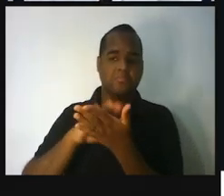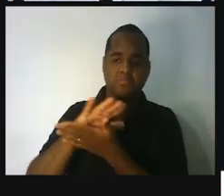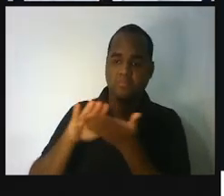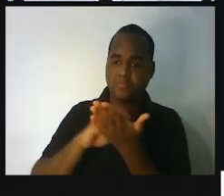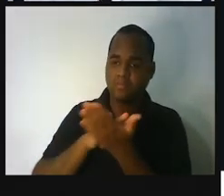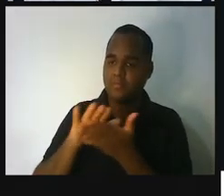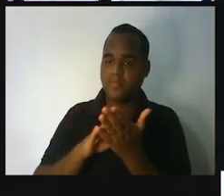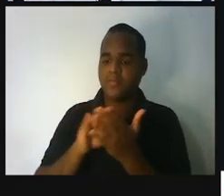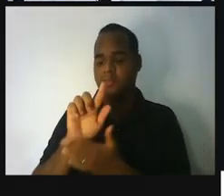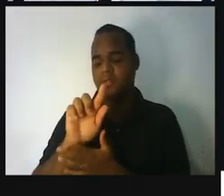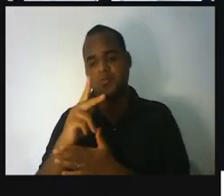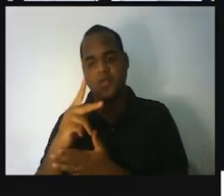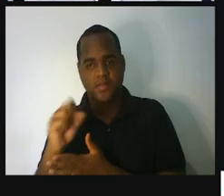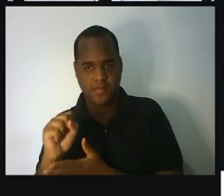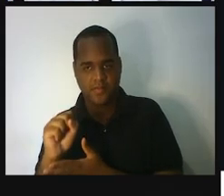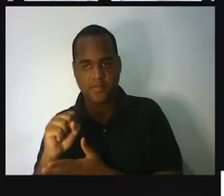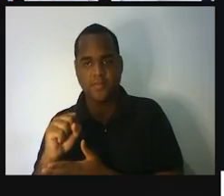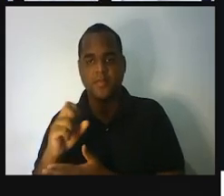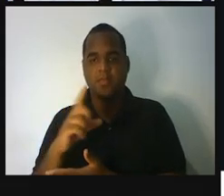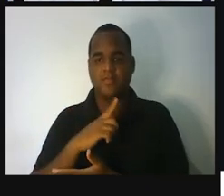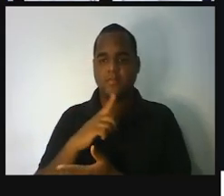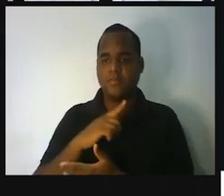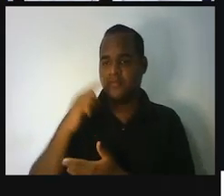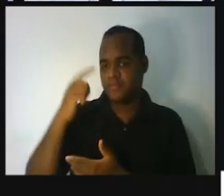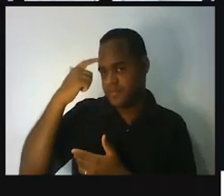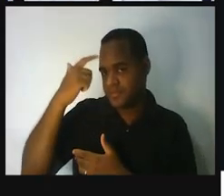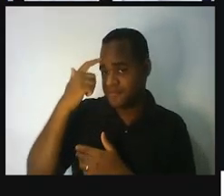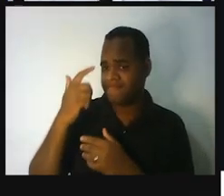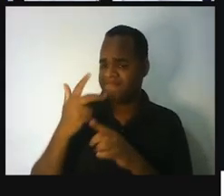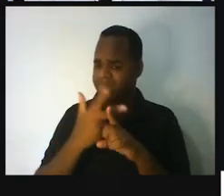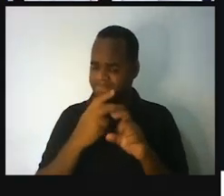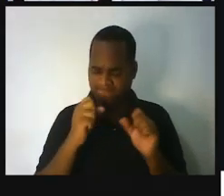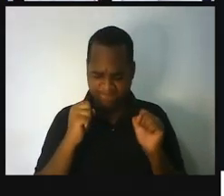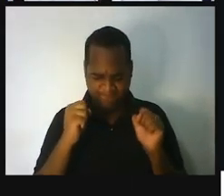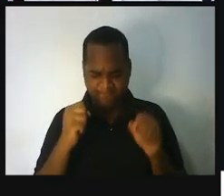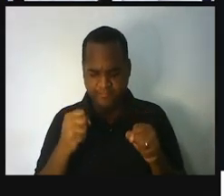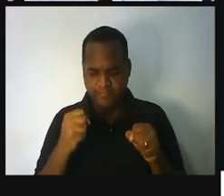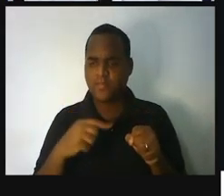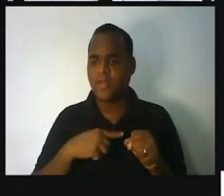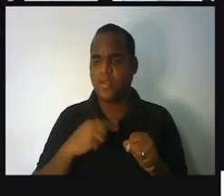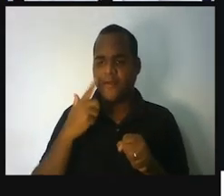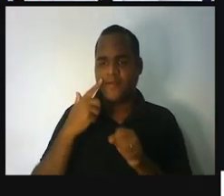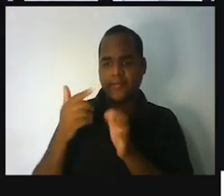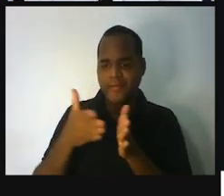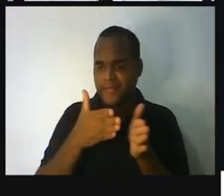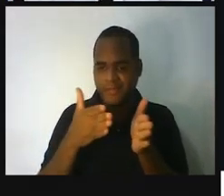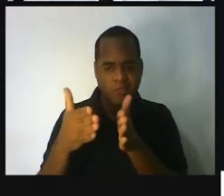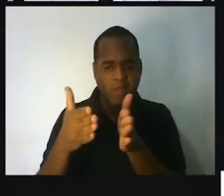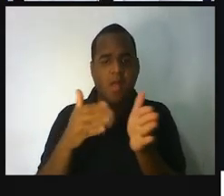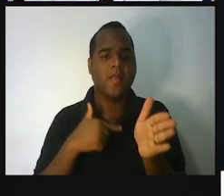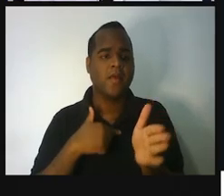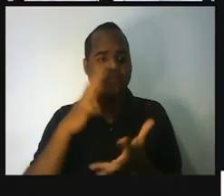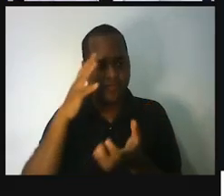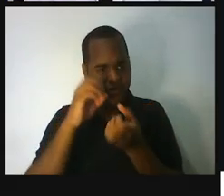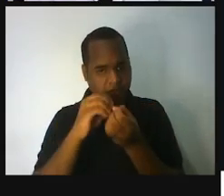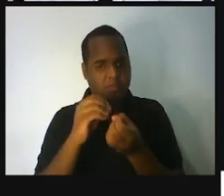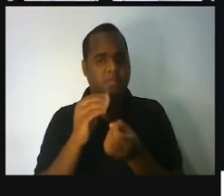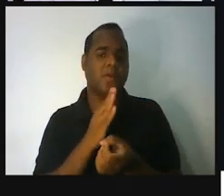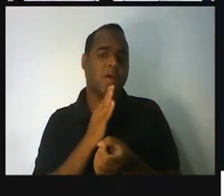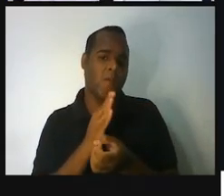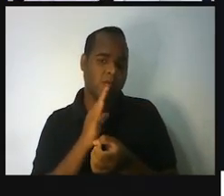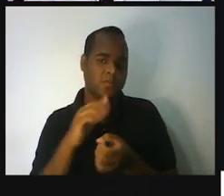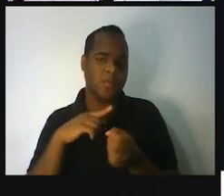usando um GPS, sua mente faz uma busca de caminhos que você já passou e que te façam chegar nesse